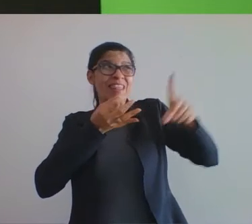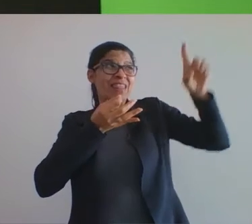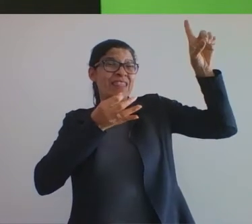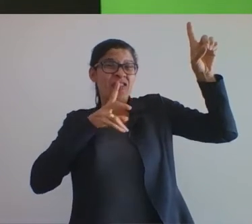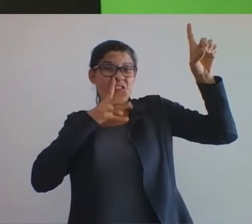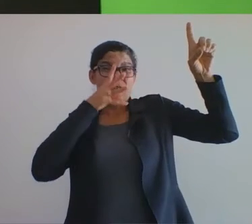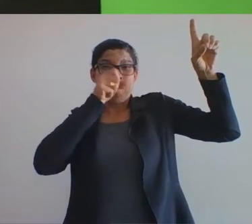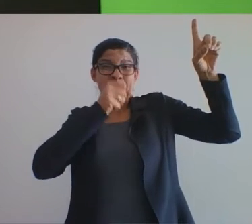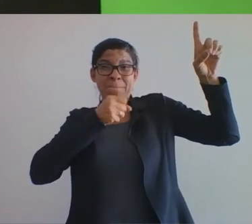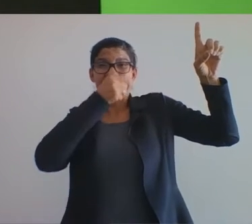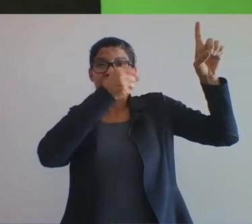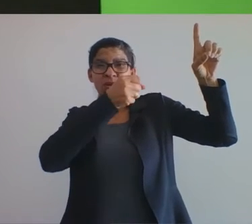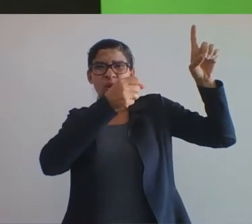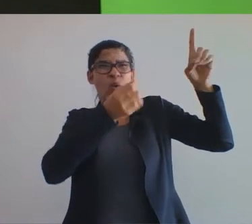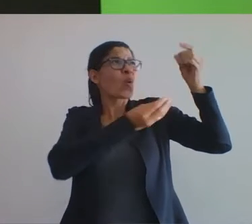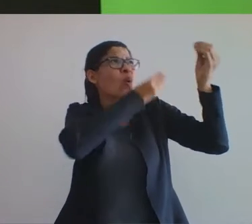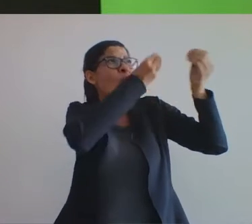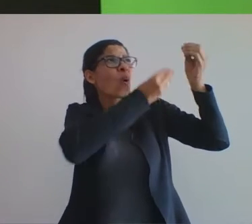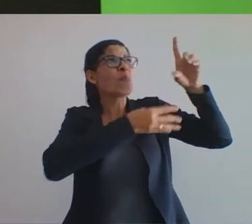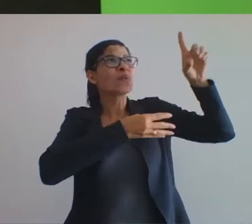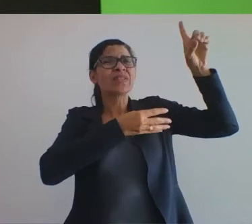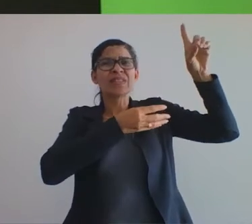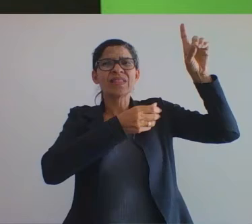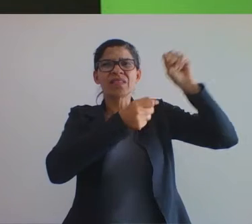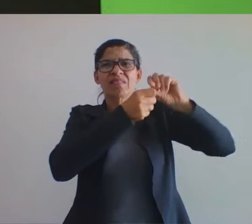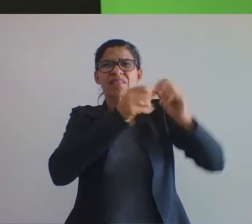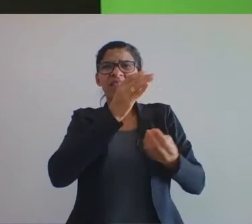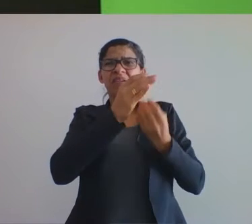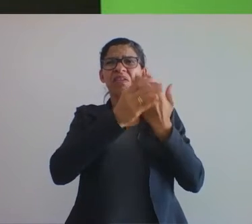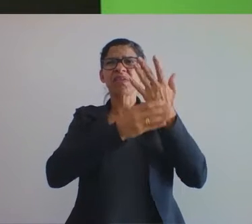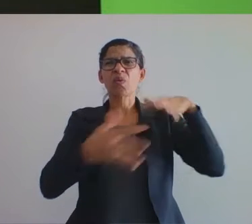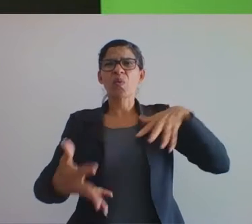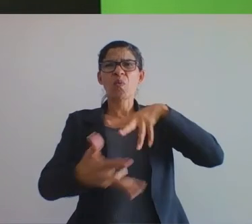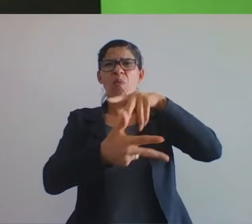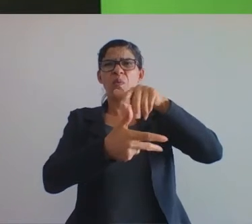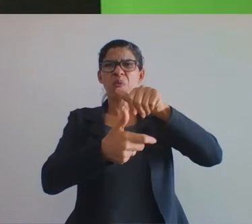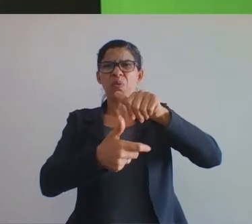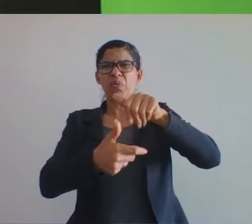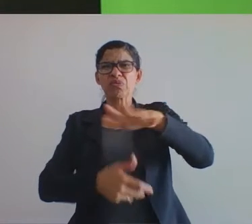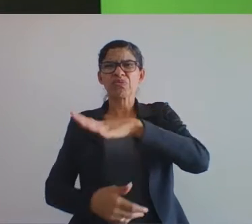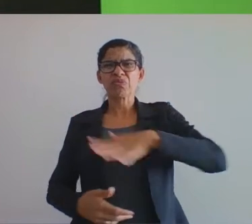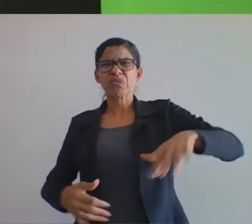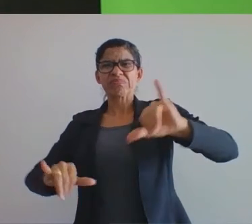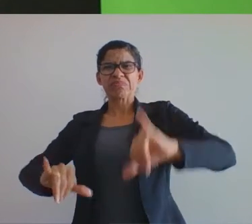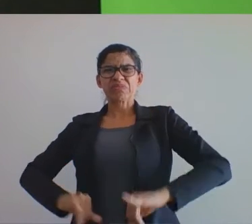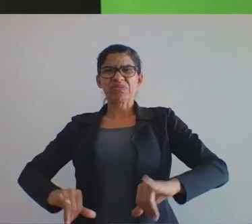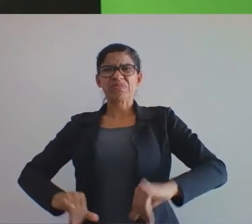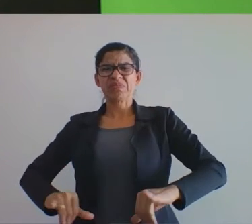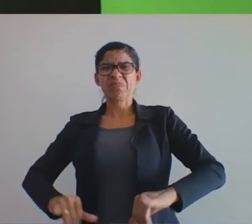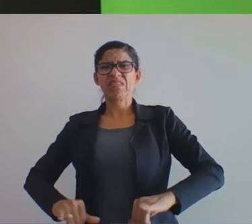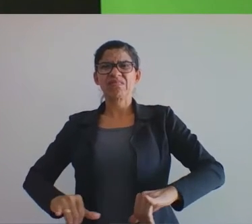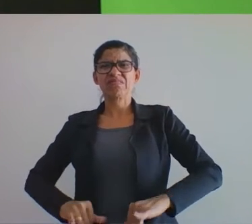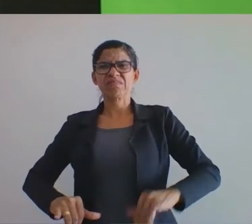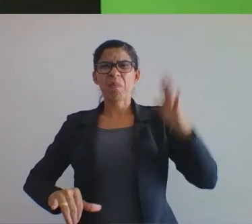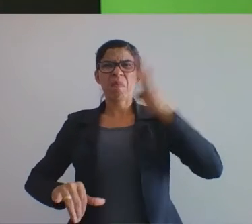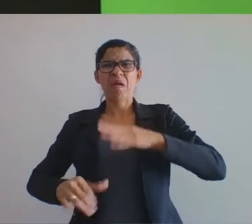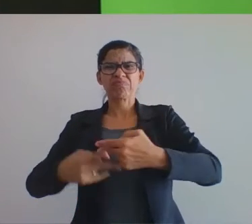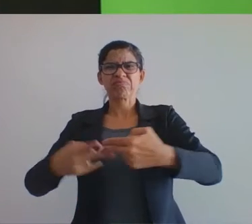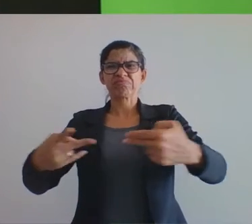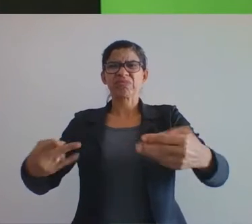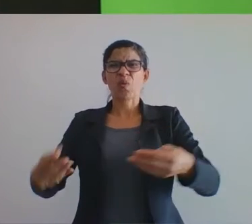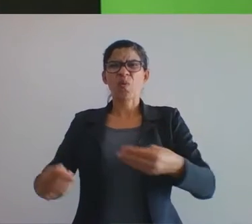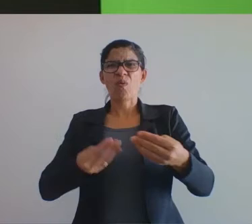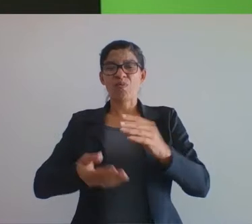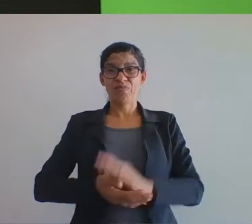criado um mundo cheio de tanto sofrimento e do mal. Leibniz e Isaac Newton, cientista inglês, desenvolveram